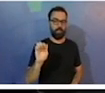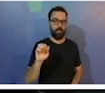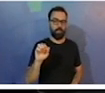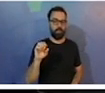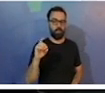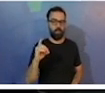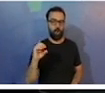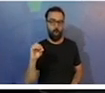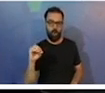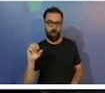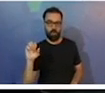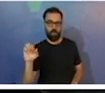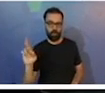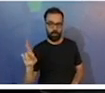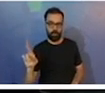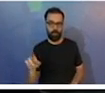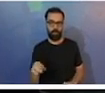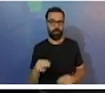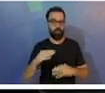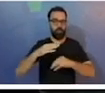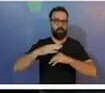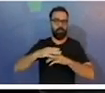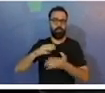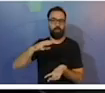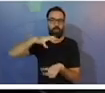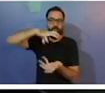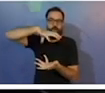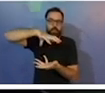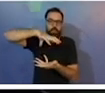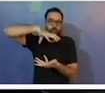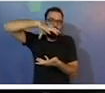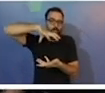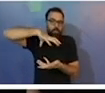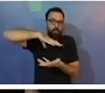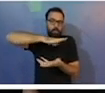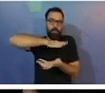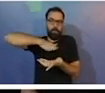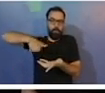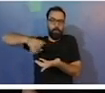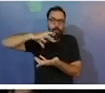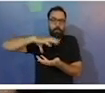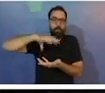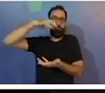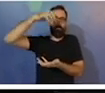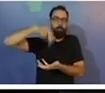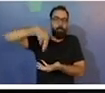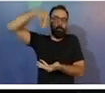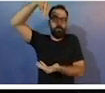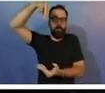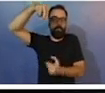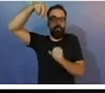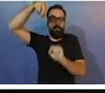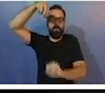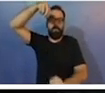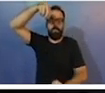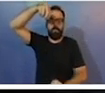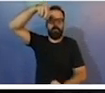duas partes. Hemisfério norte, a de cima, e hemisfério sul, a parte de baixo. Só